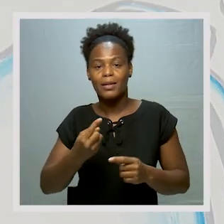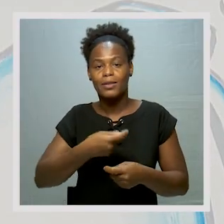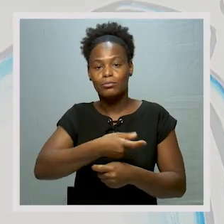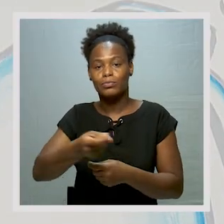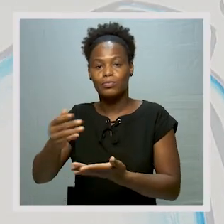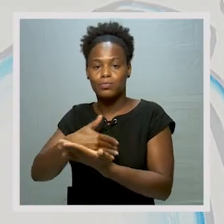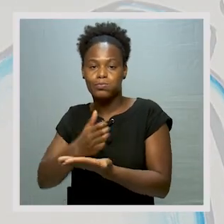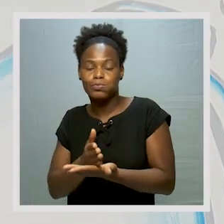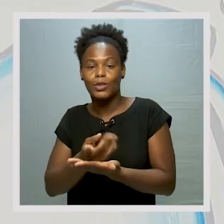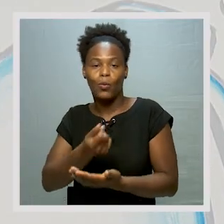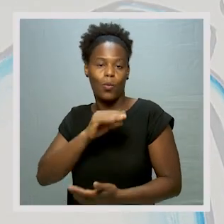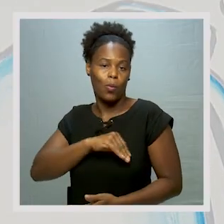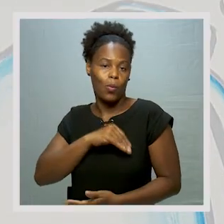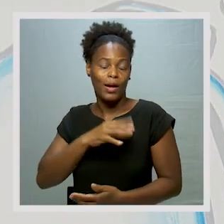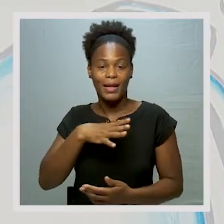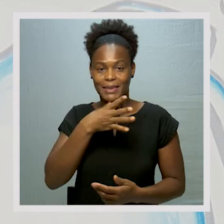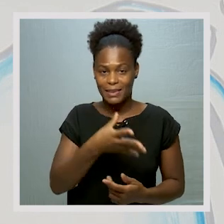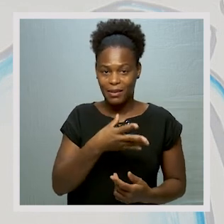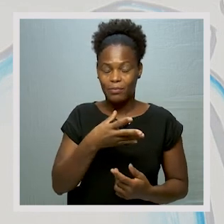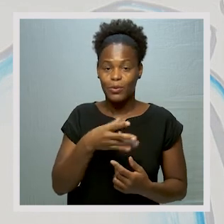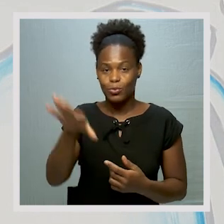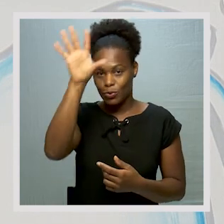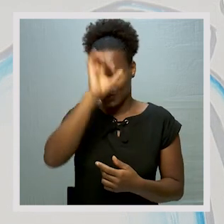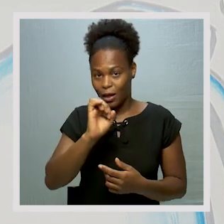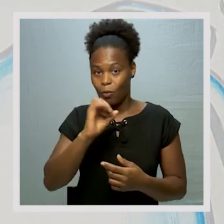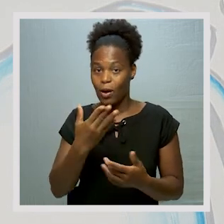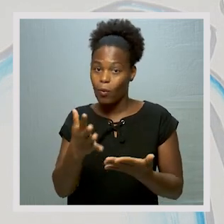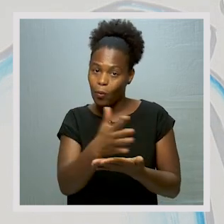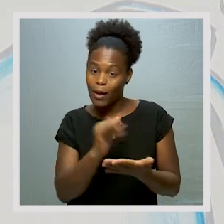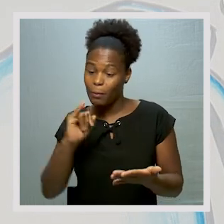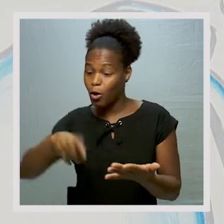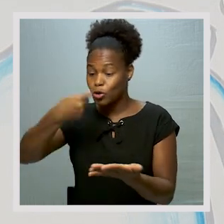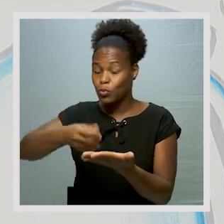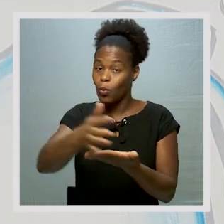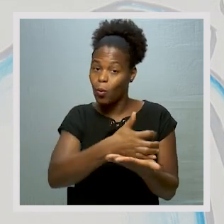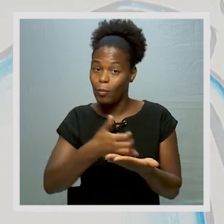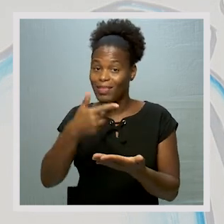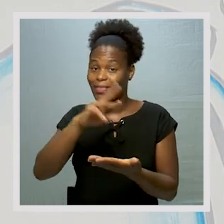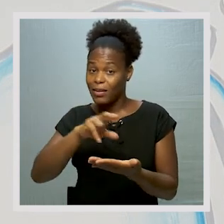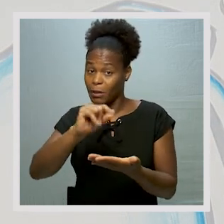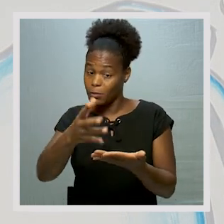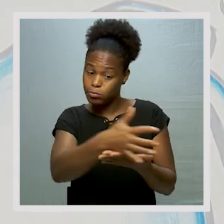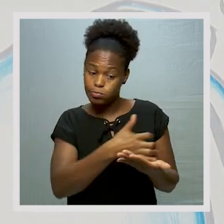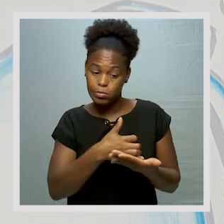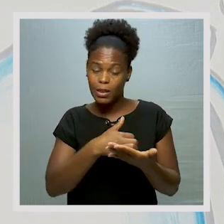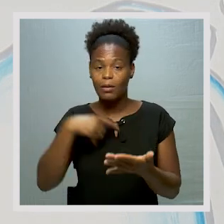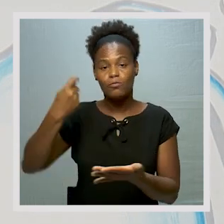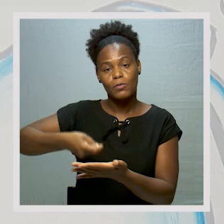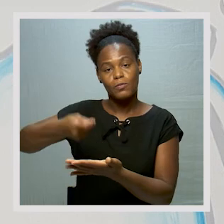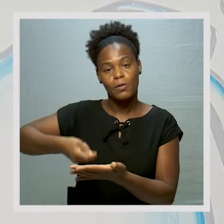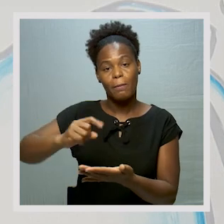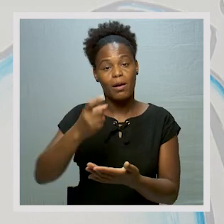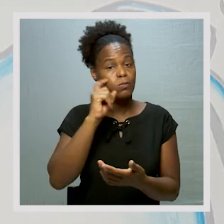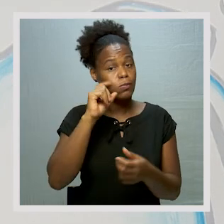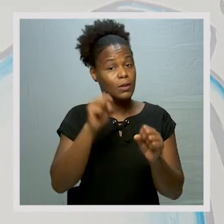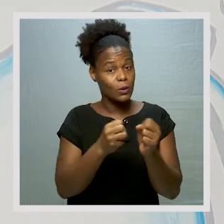da redistribuição dos rendimentos, ou seja, o Estado, ao cobrar os impostos e as taxas e as contribuições